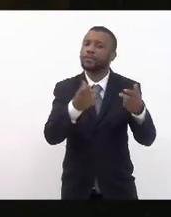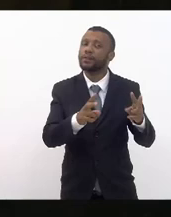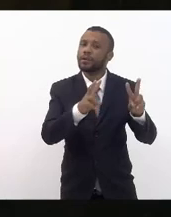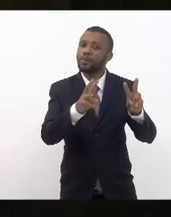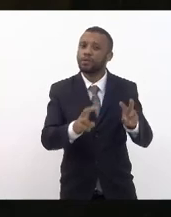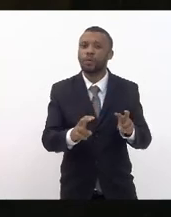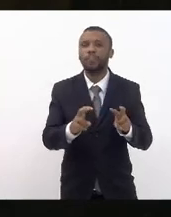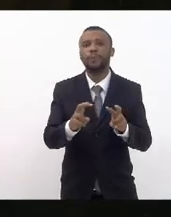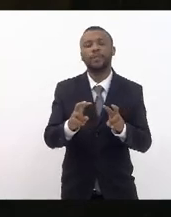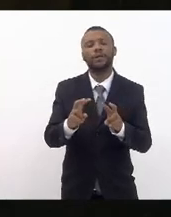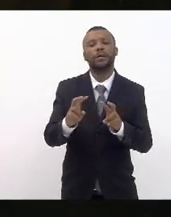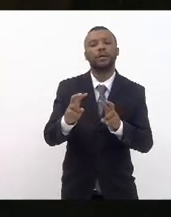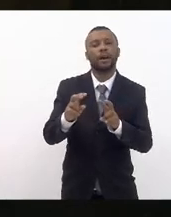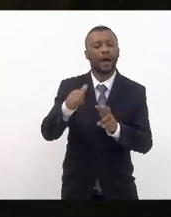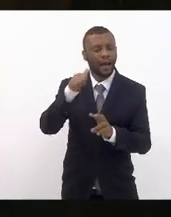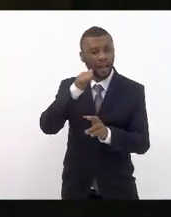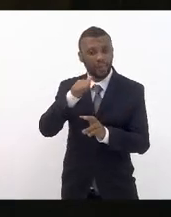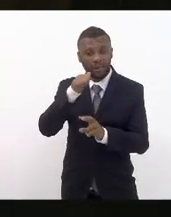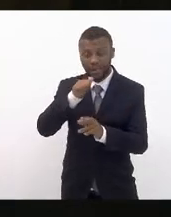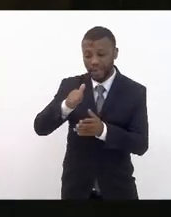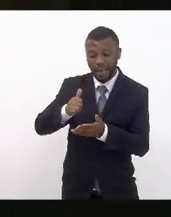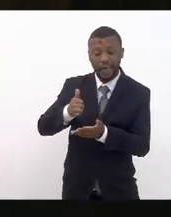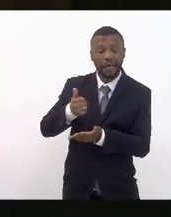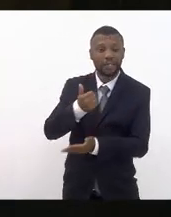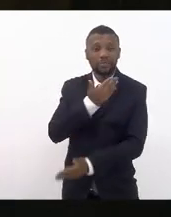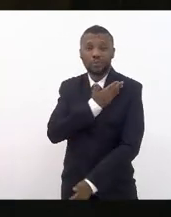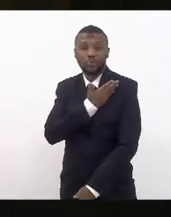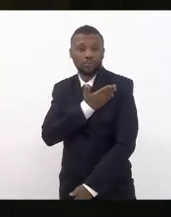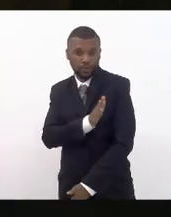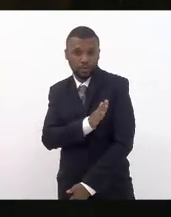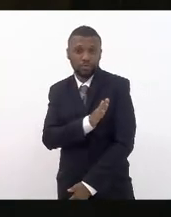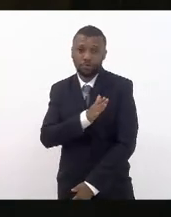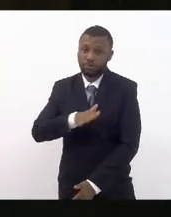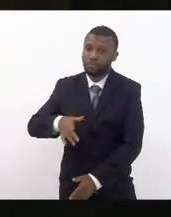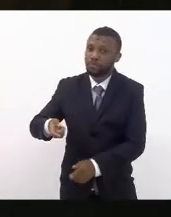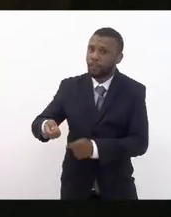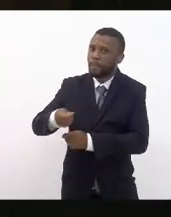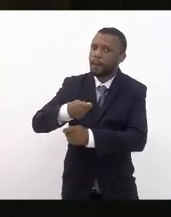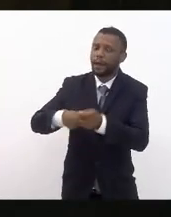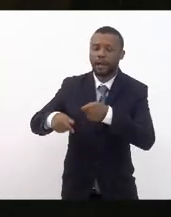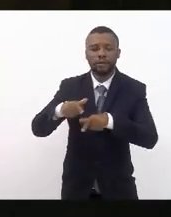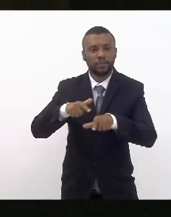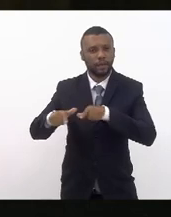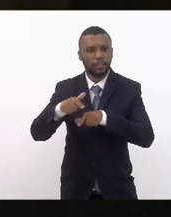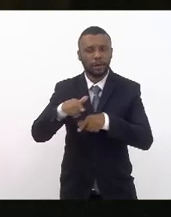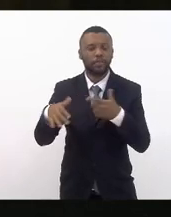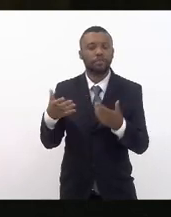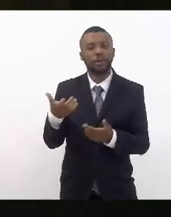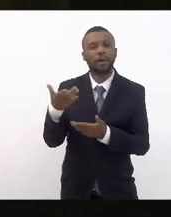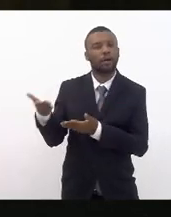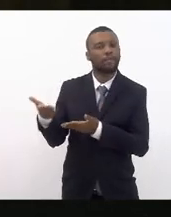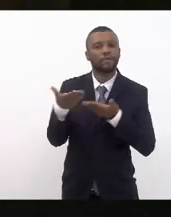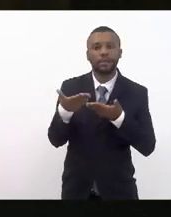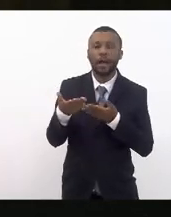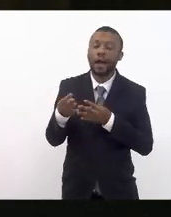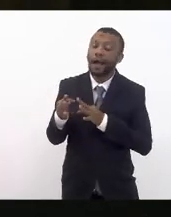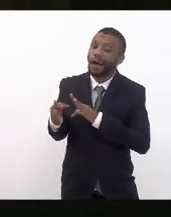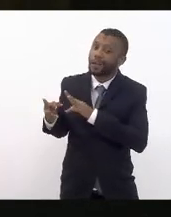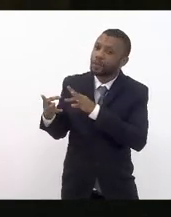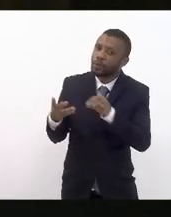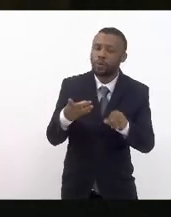eu aproveito aqui também para convidar não só a Vossa Excelência Tia Ju, mas a todos os deputados e